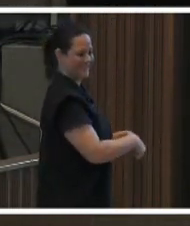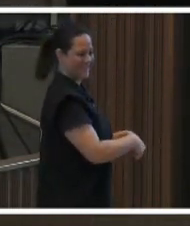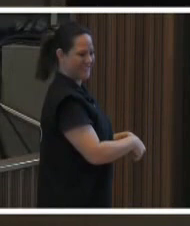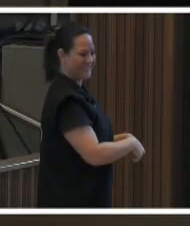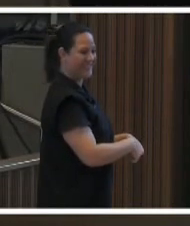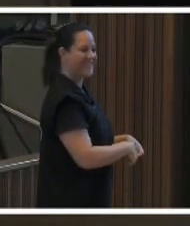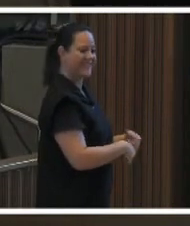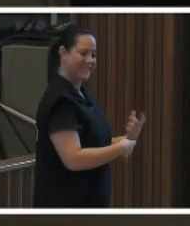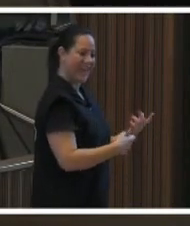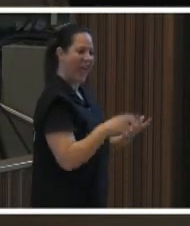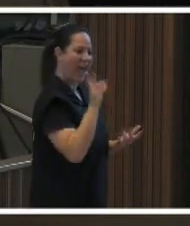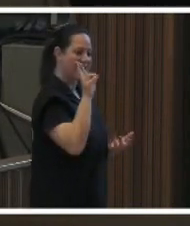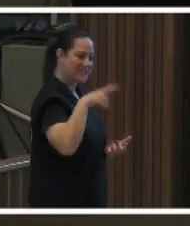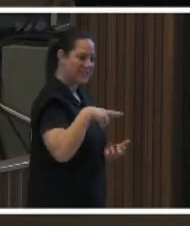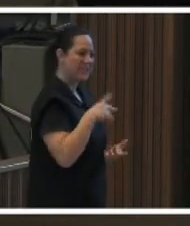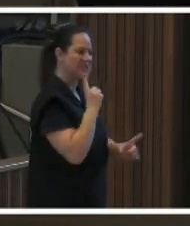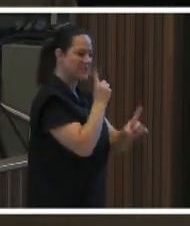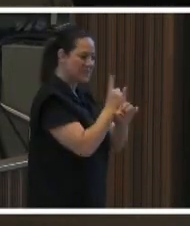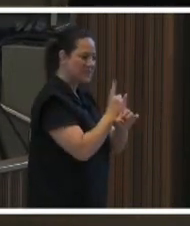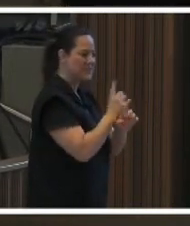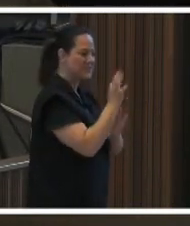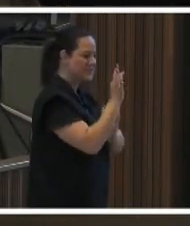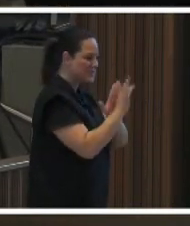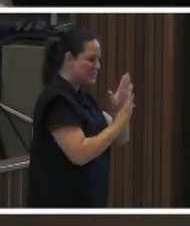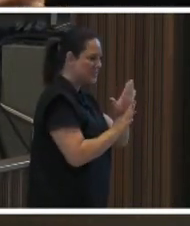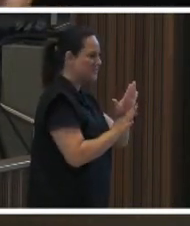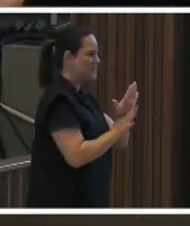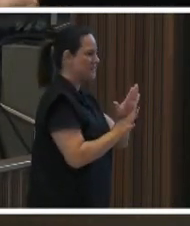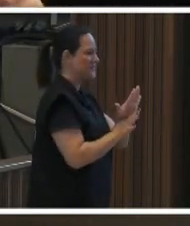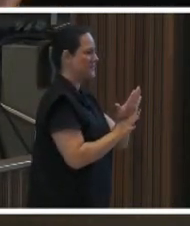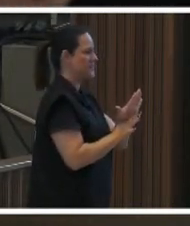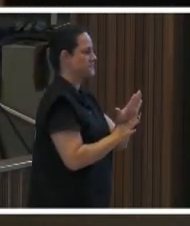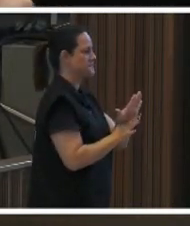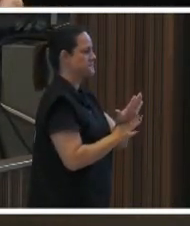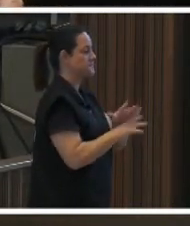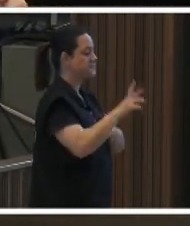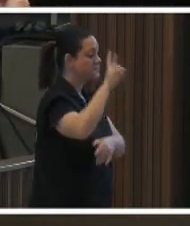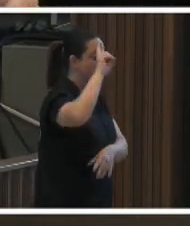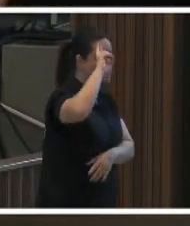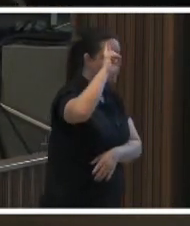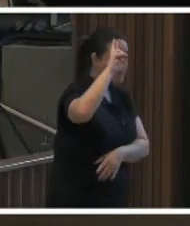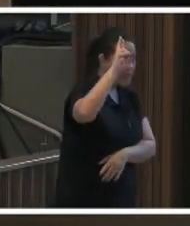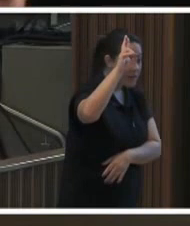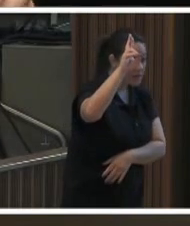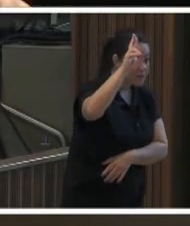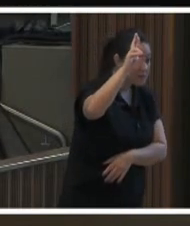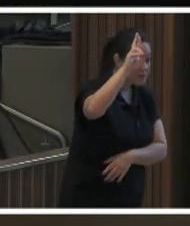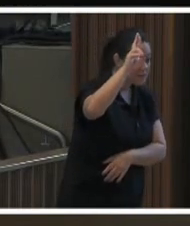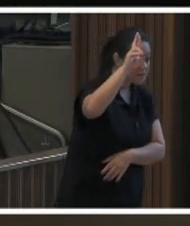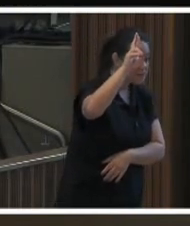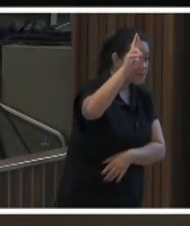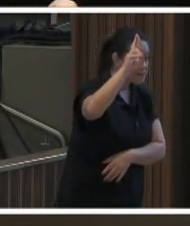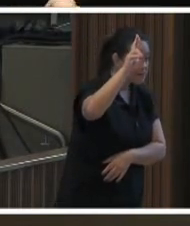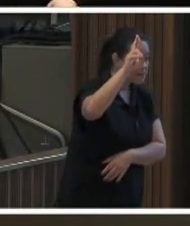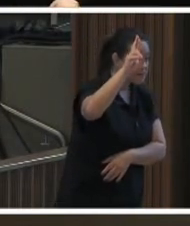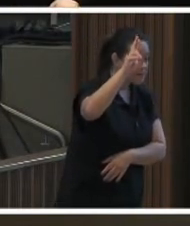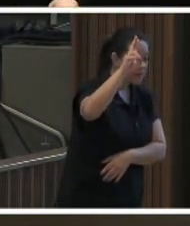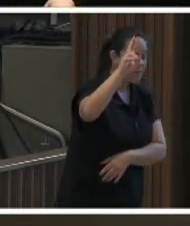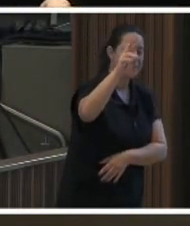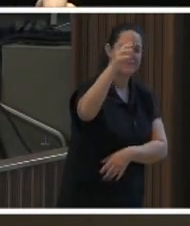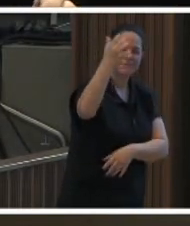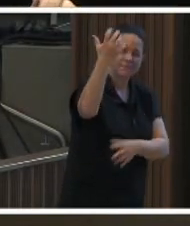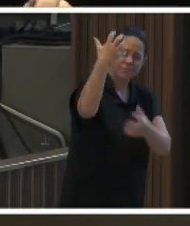justamente nesse texto, porque o Senhor invade a nossa